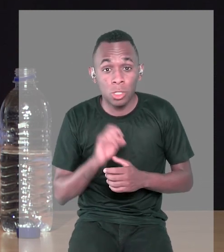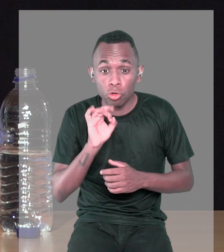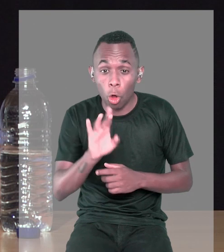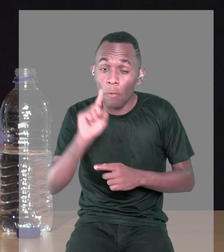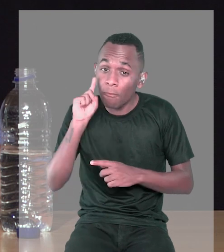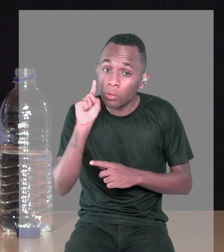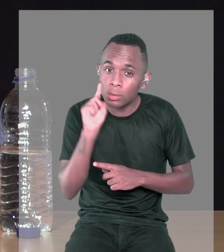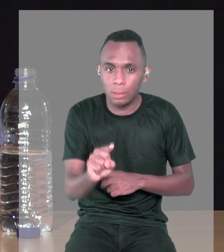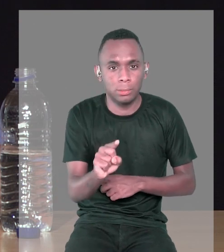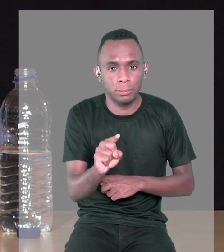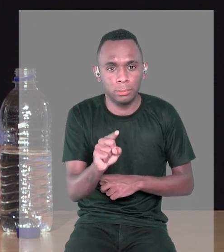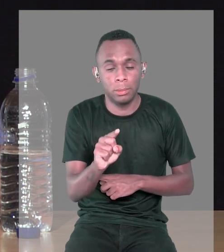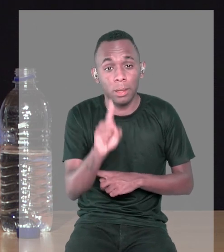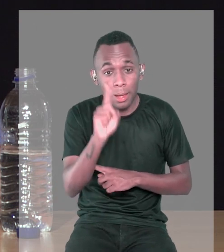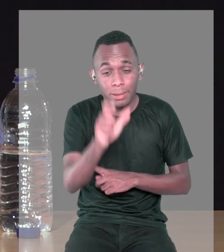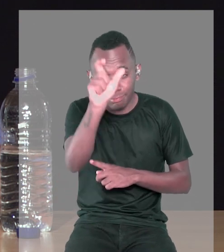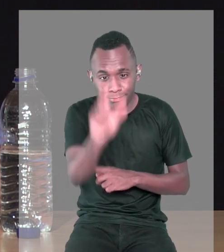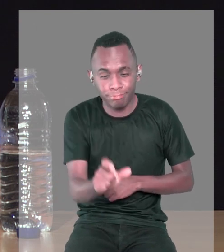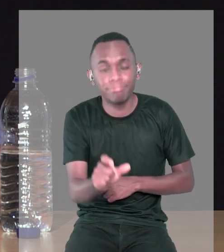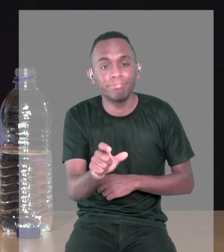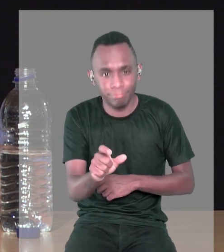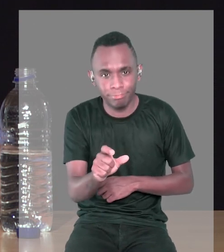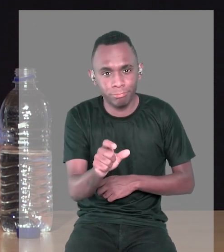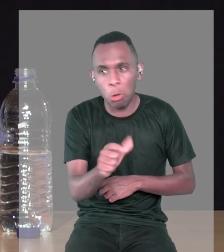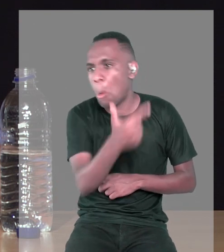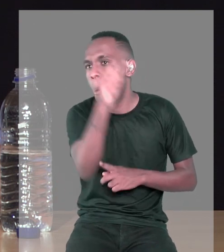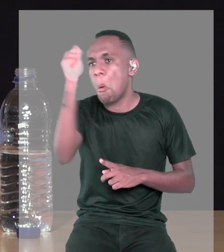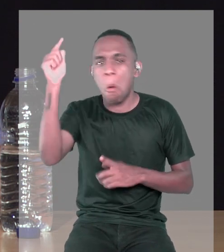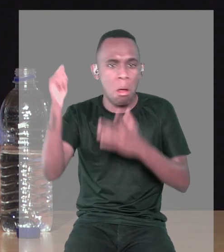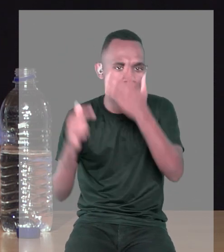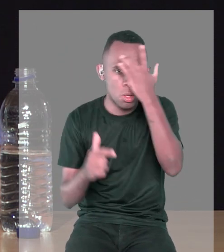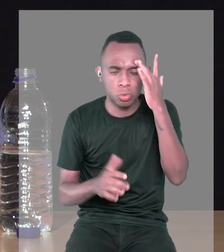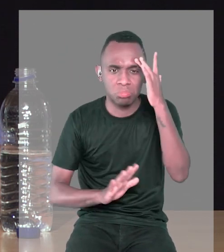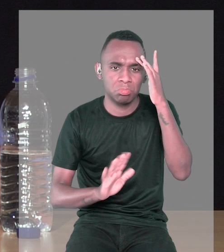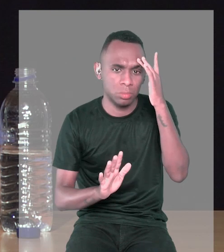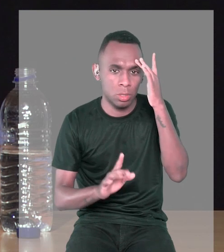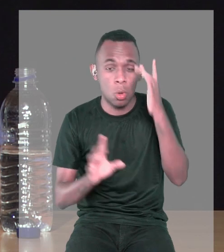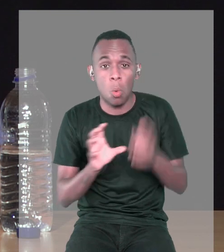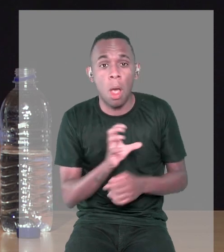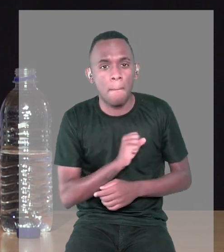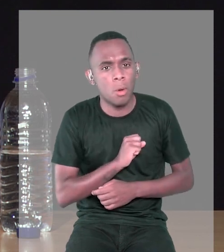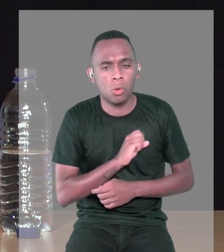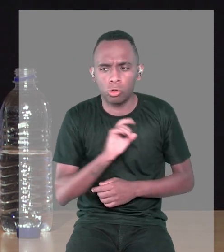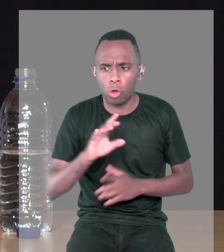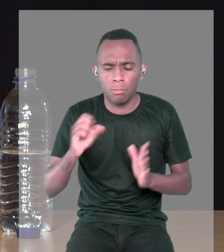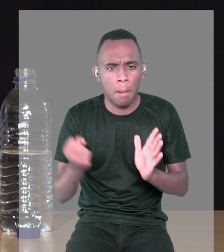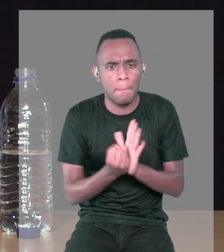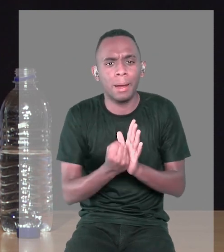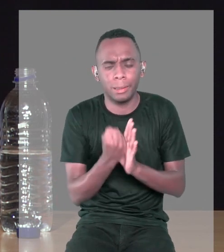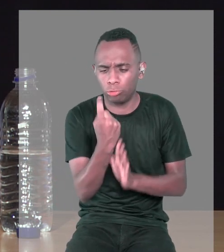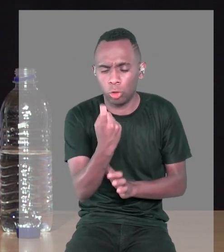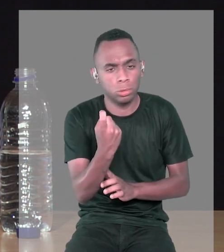Você, só você, esta pessoa, nenhuma outra. O amor não é